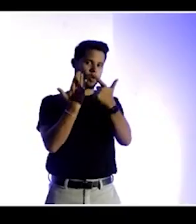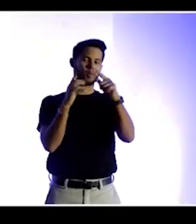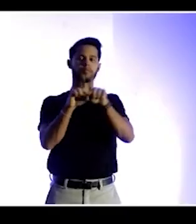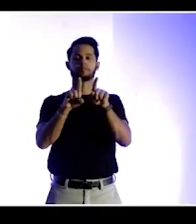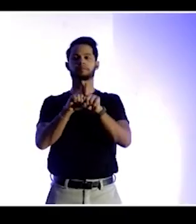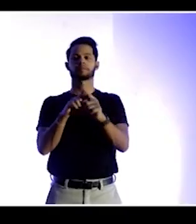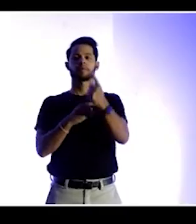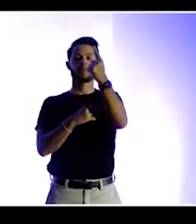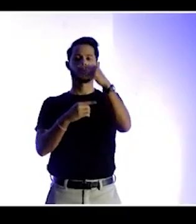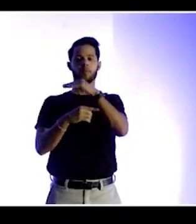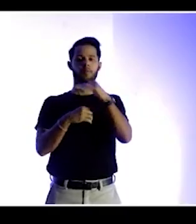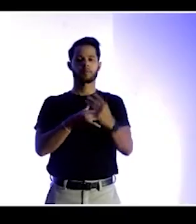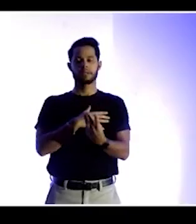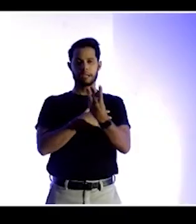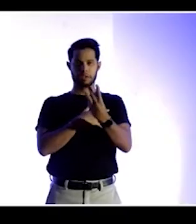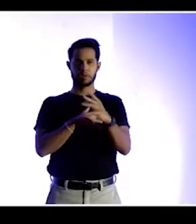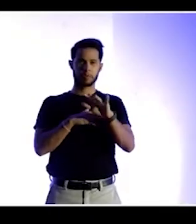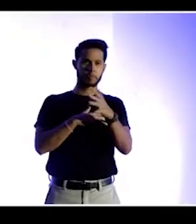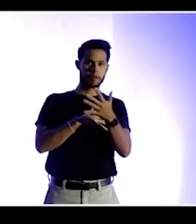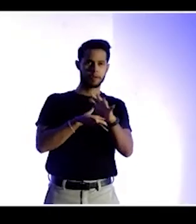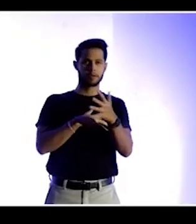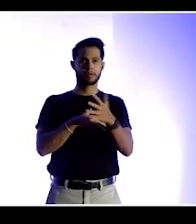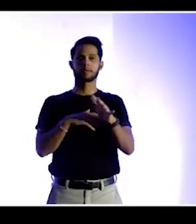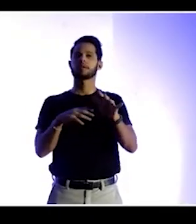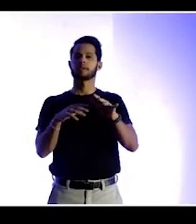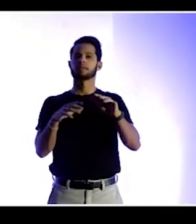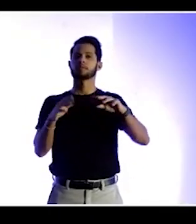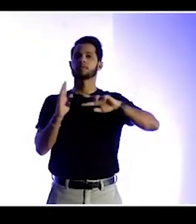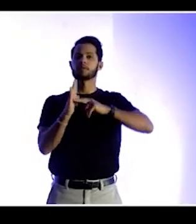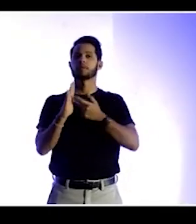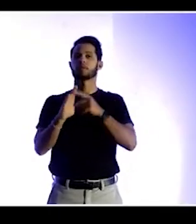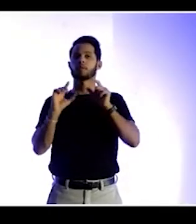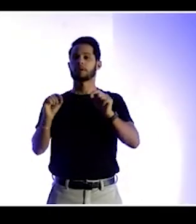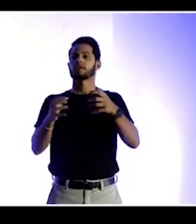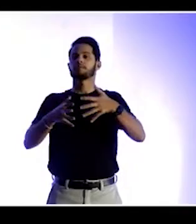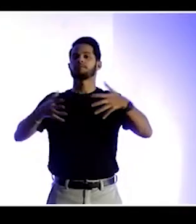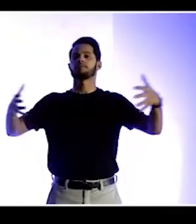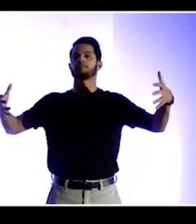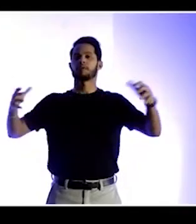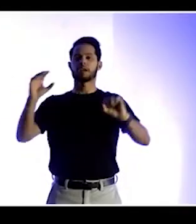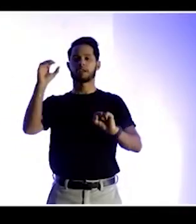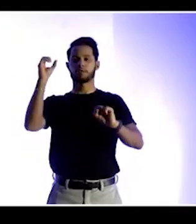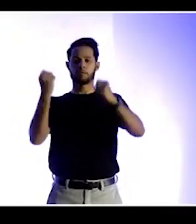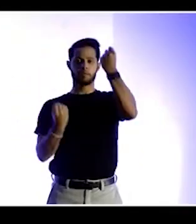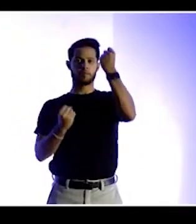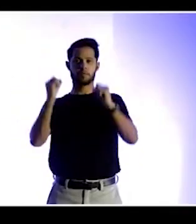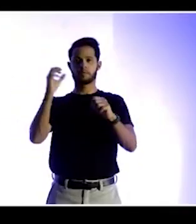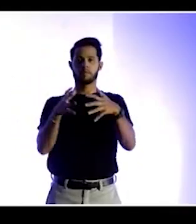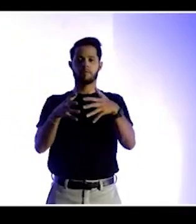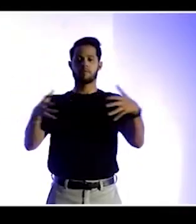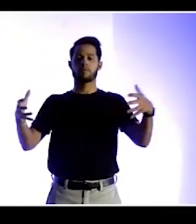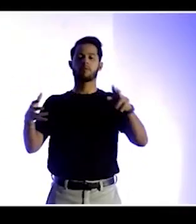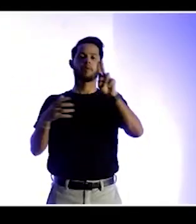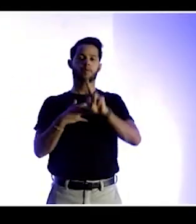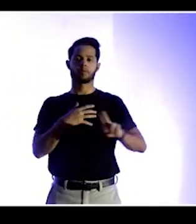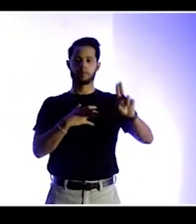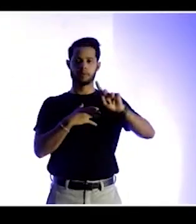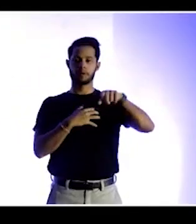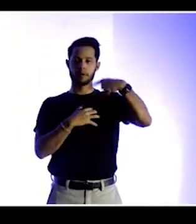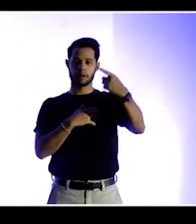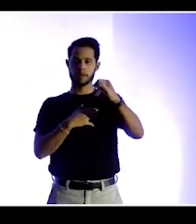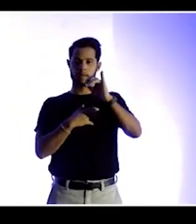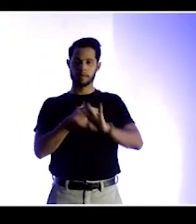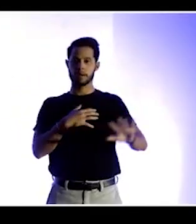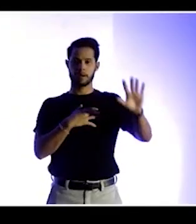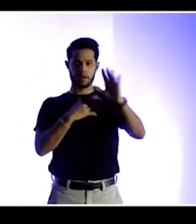um pouco menos de 1/3, são as usinas de grande porte, que eu vou mostrar algumas imagens para vocês entenderem um pouco melhor. Então,